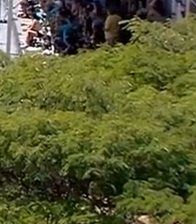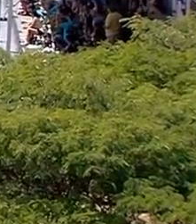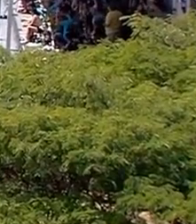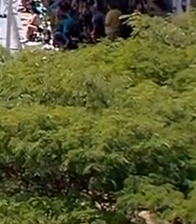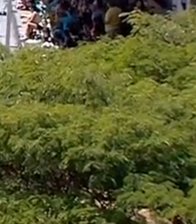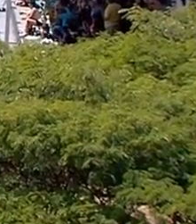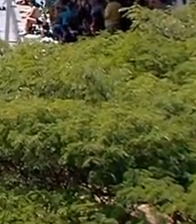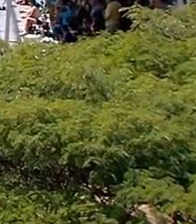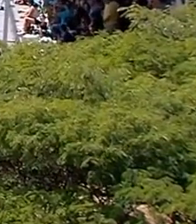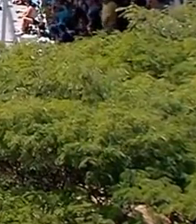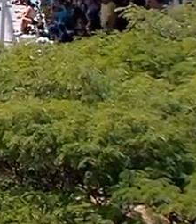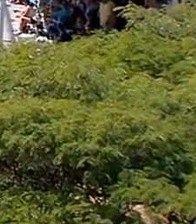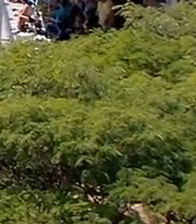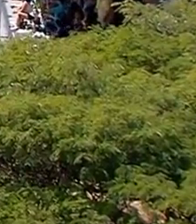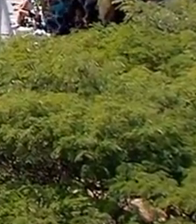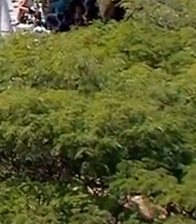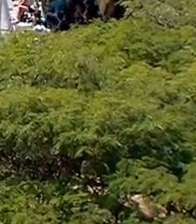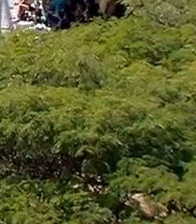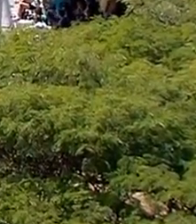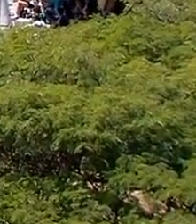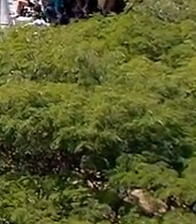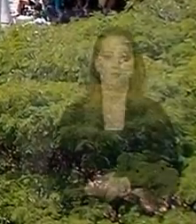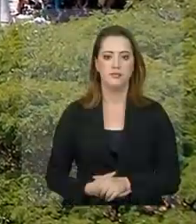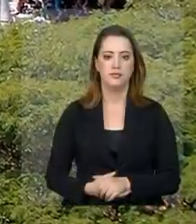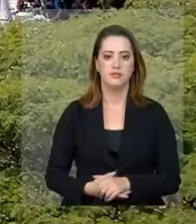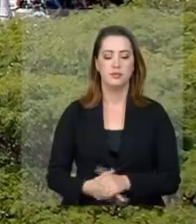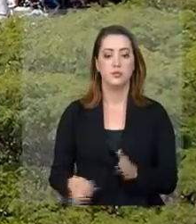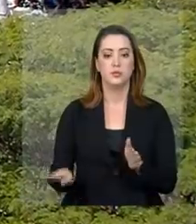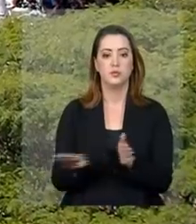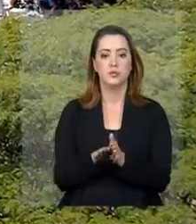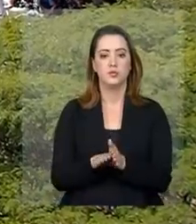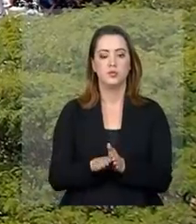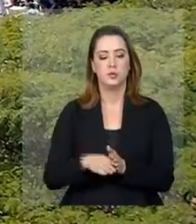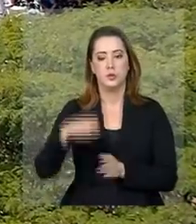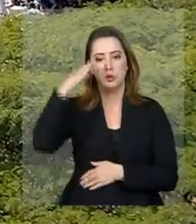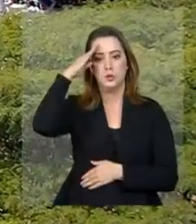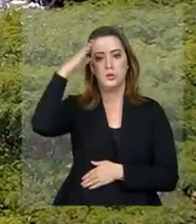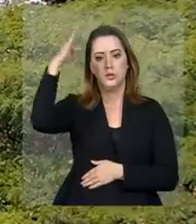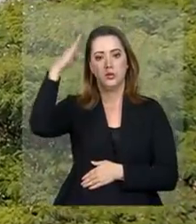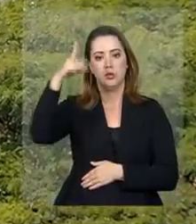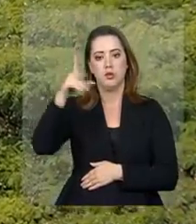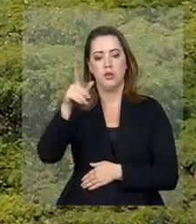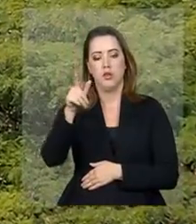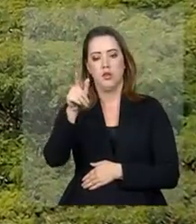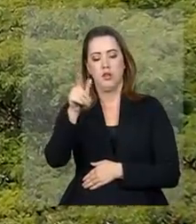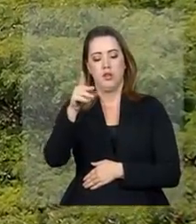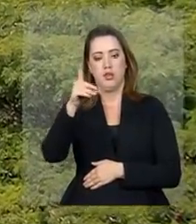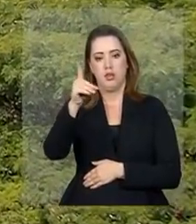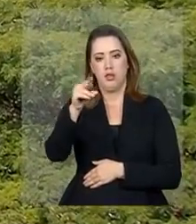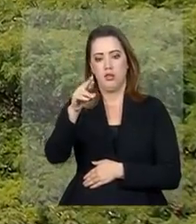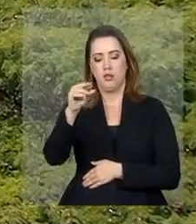Aproxima-se o 1º Regimento de Cavalaria de Guardas Dragões da Independência.